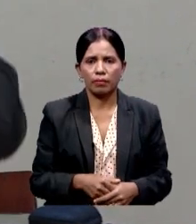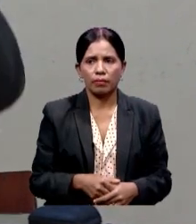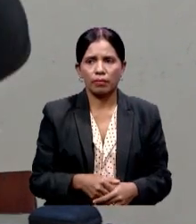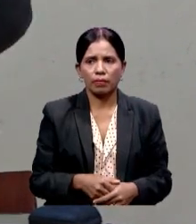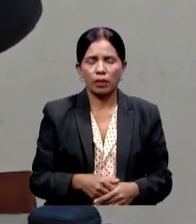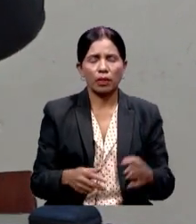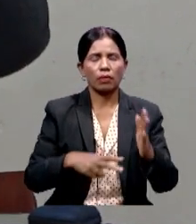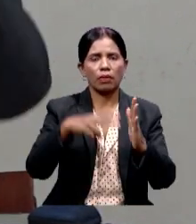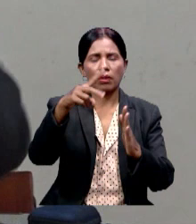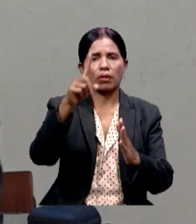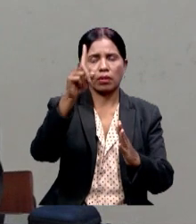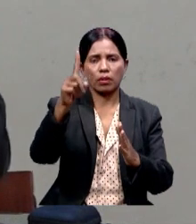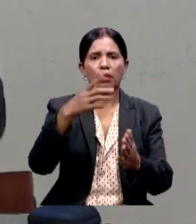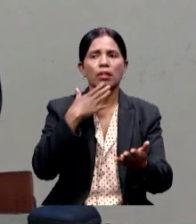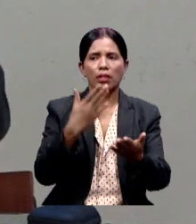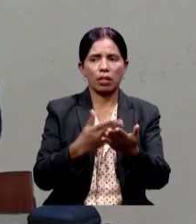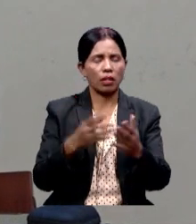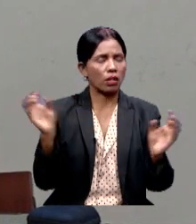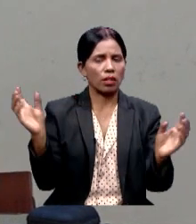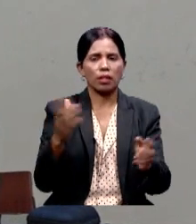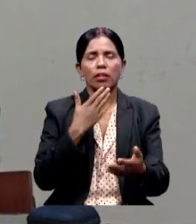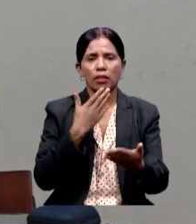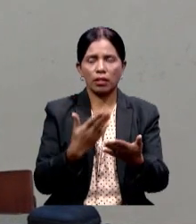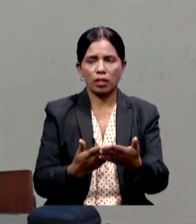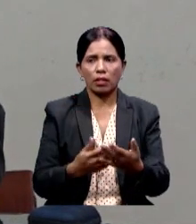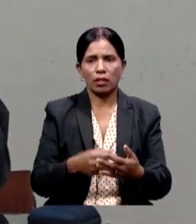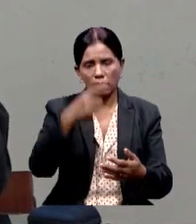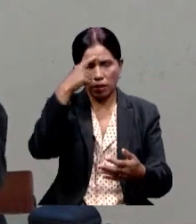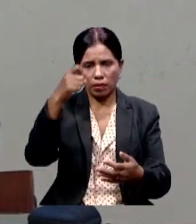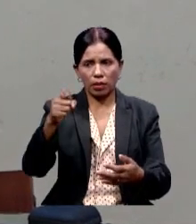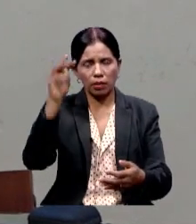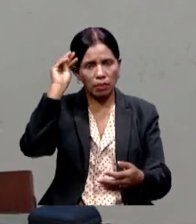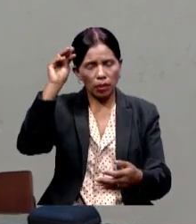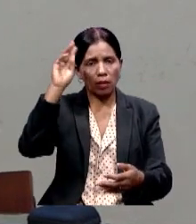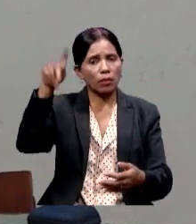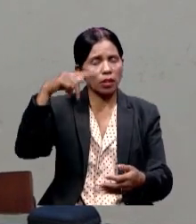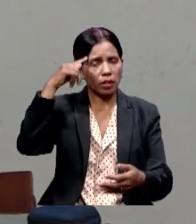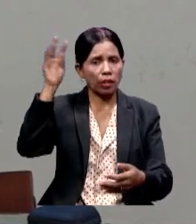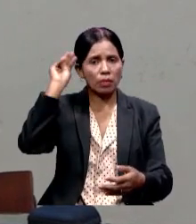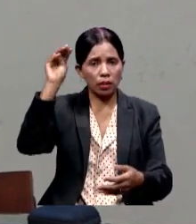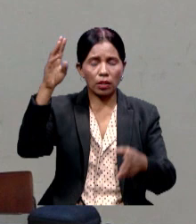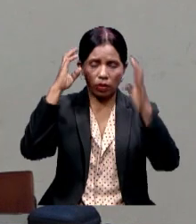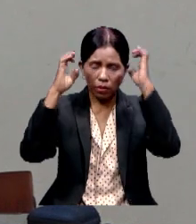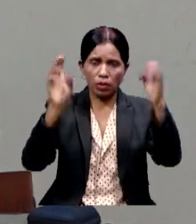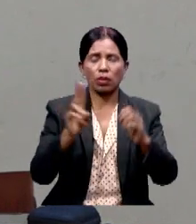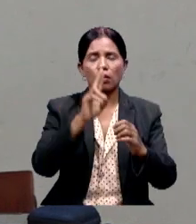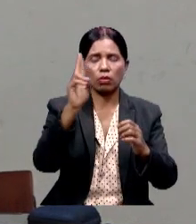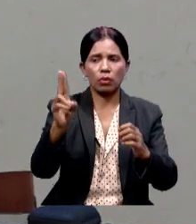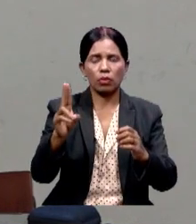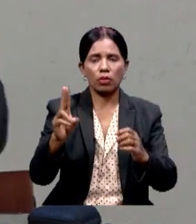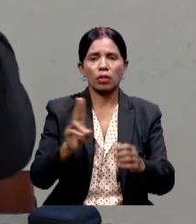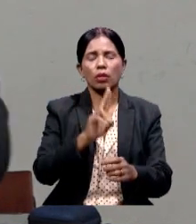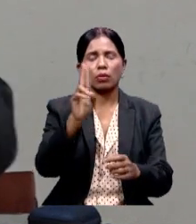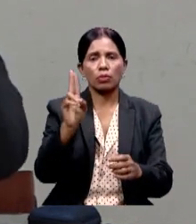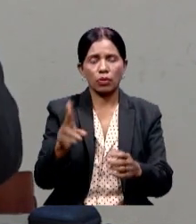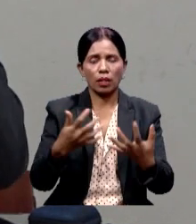Ponya valor ida ke dia kut kenan. Layatan valor ida a ki. Tambah ida nema politika Ministério da Educação usa sistema digital ne